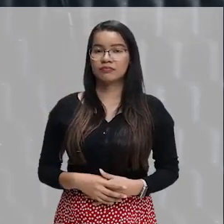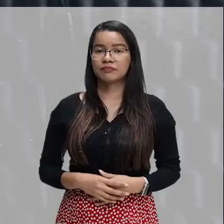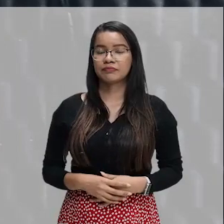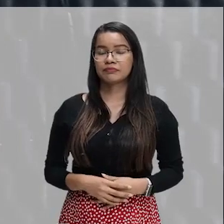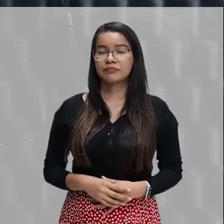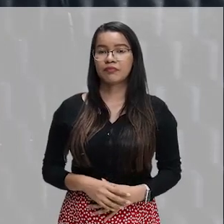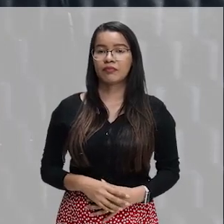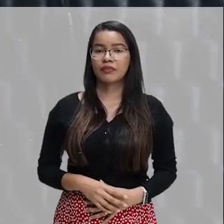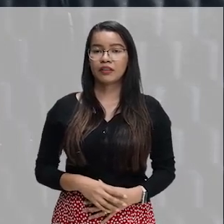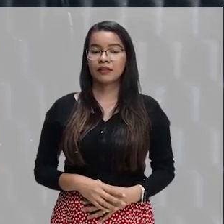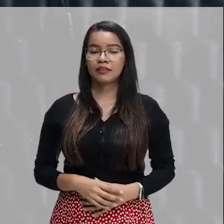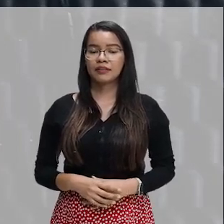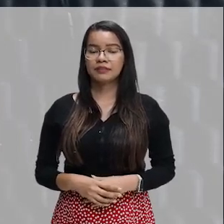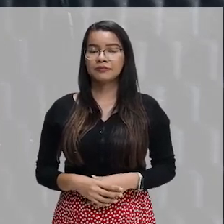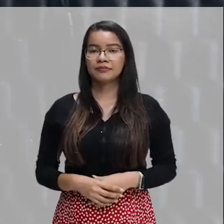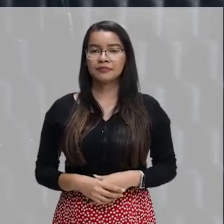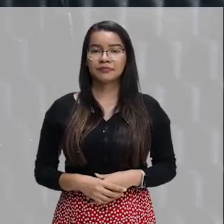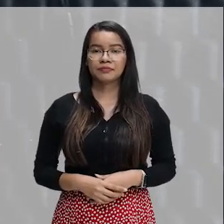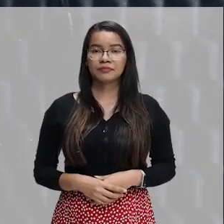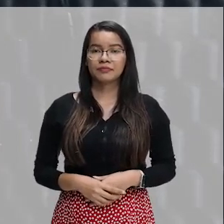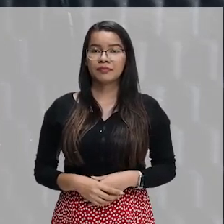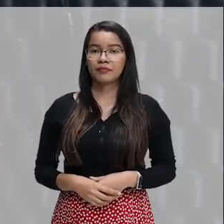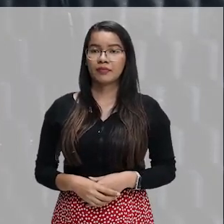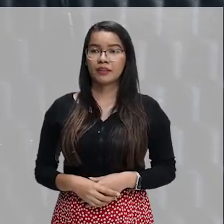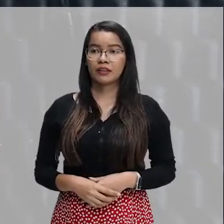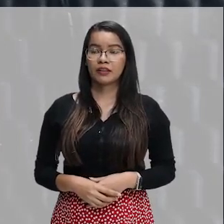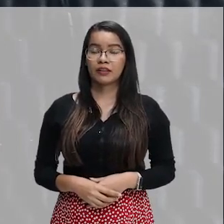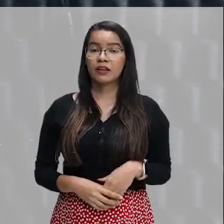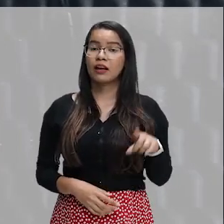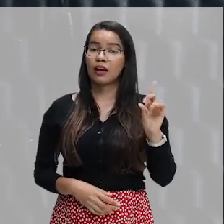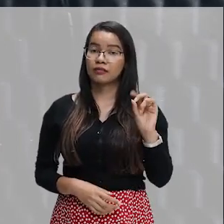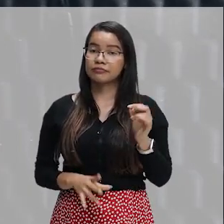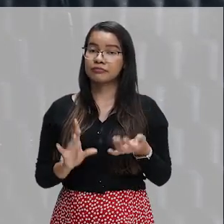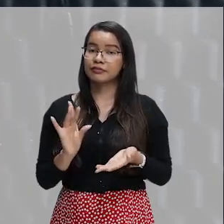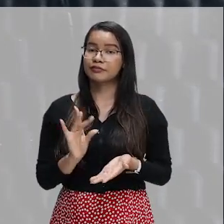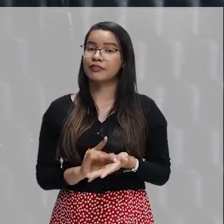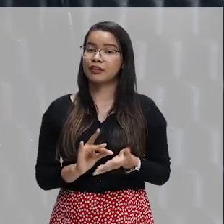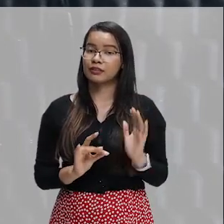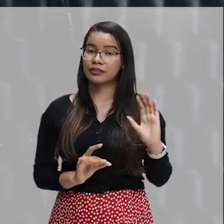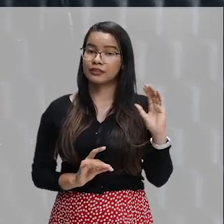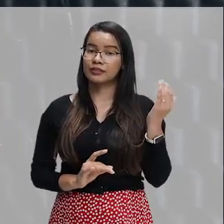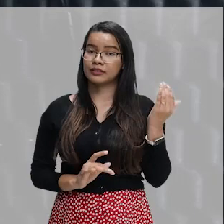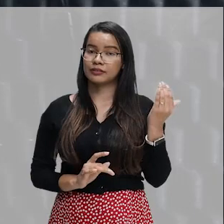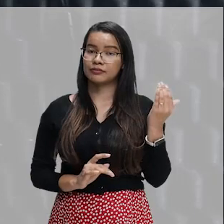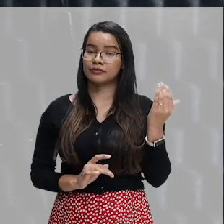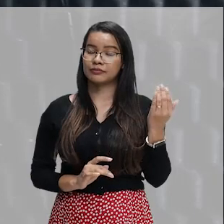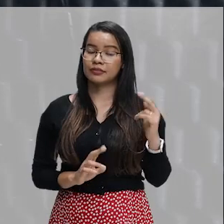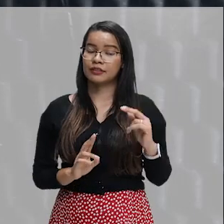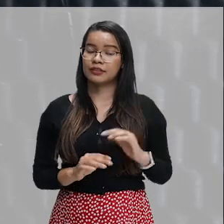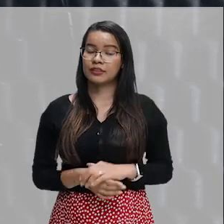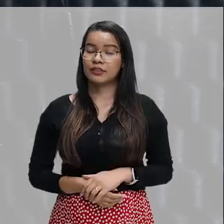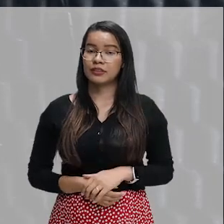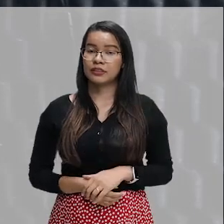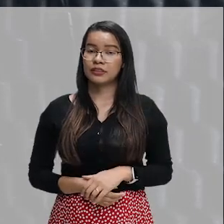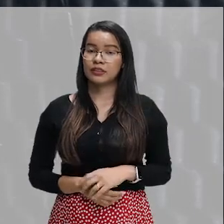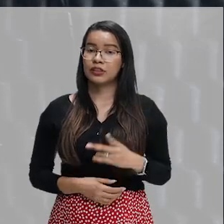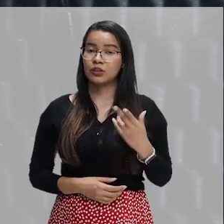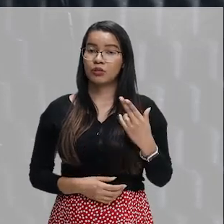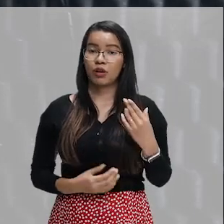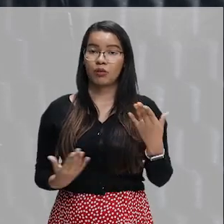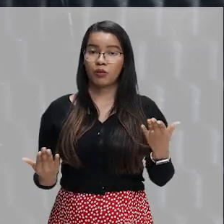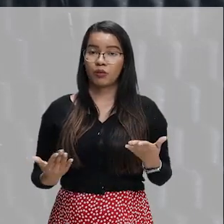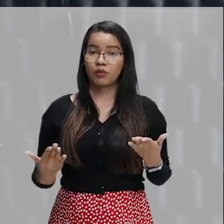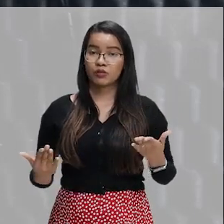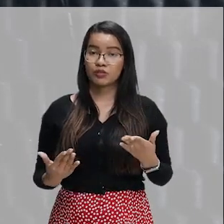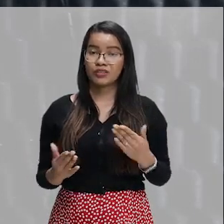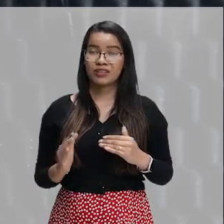realismo. Em virtude de intensas transformações sociais, elas realmente aconteceram, e políticas, assim como hoje,